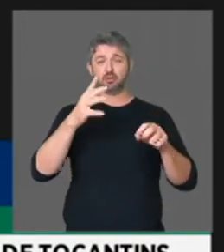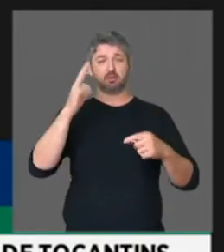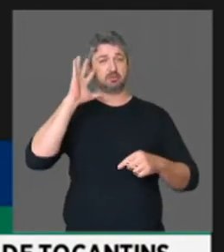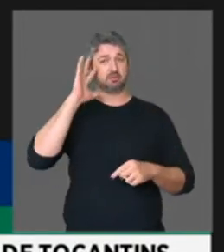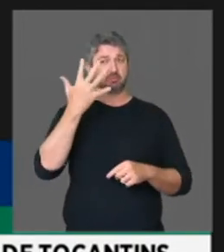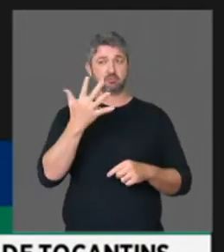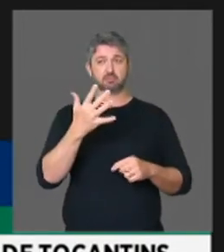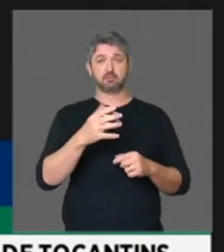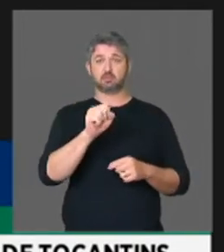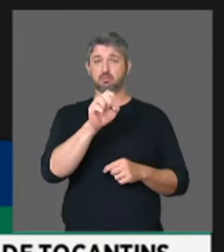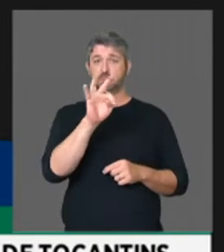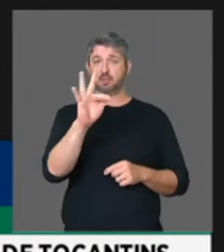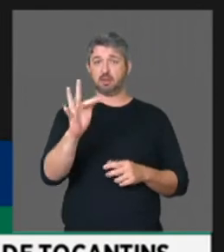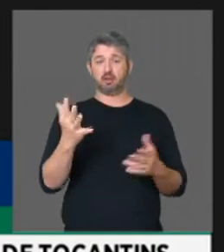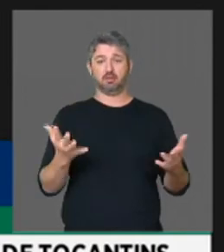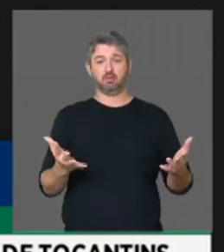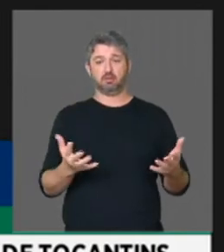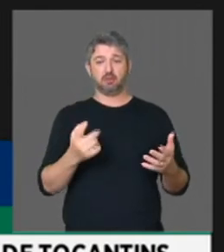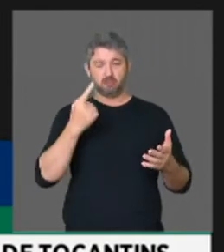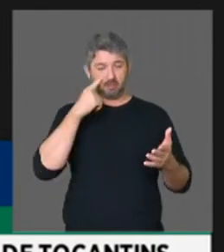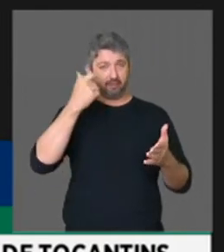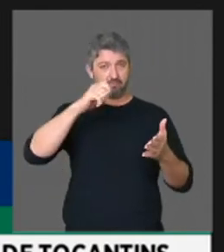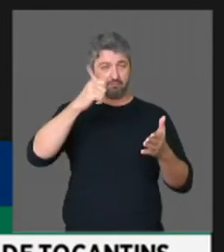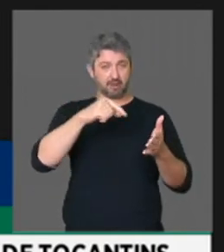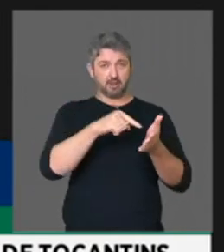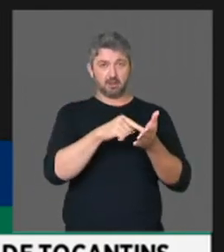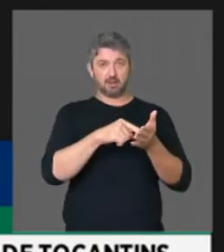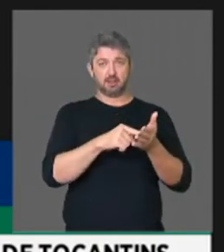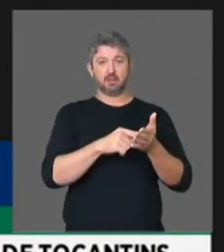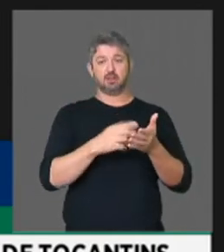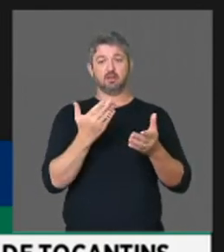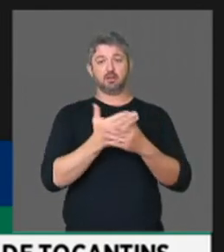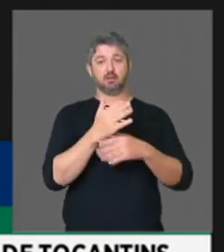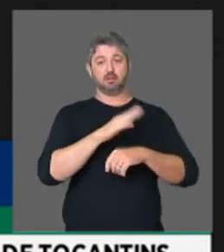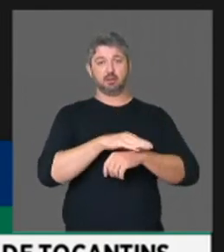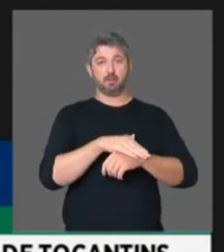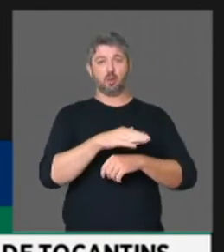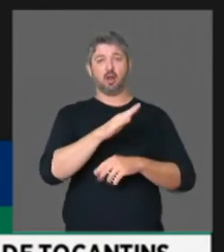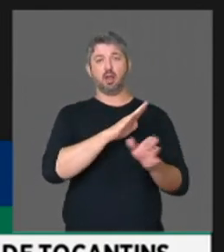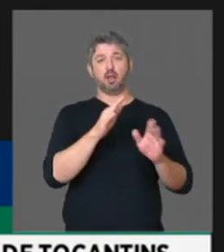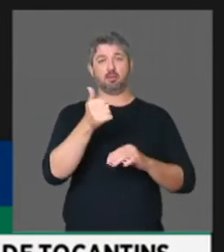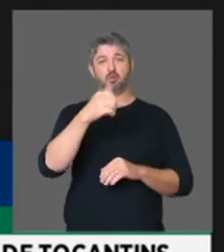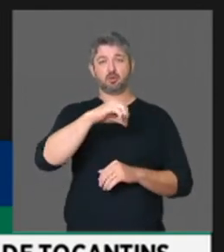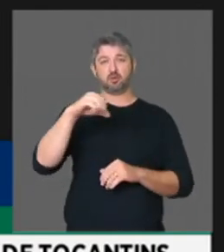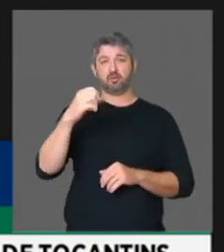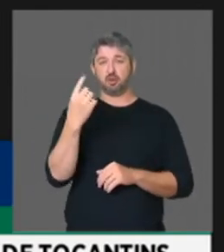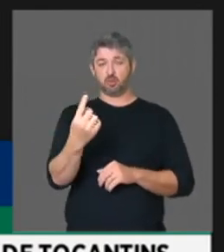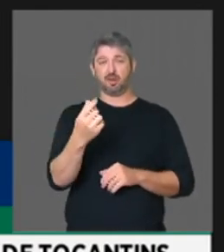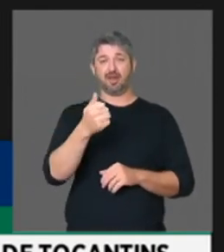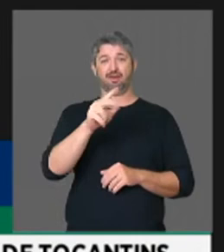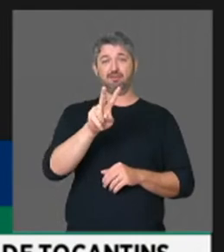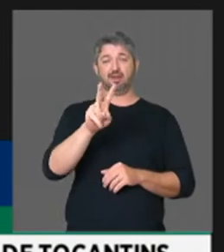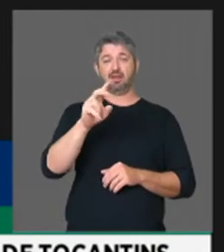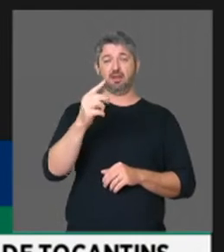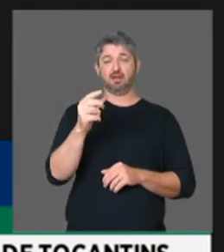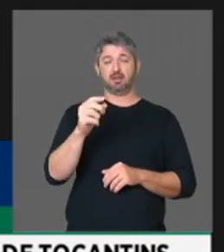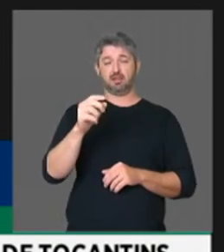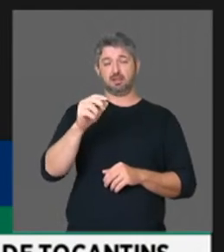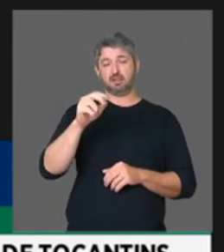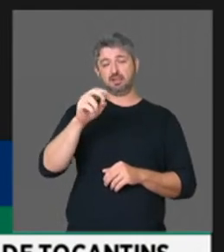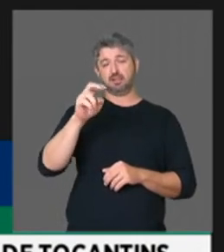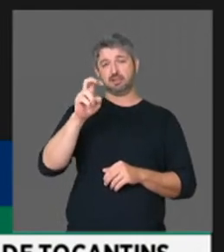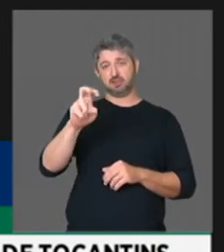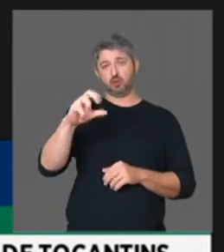no STF ao analisar a medida liminar em 1991 na ADI 598. E essa liminar